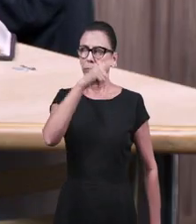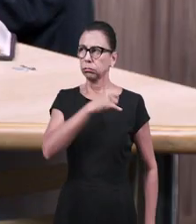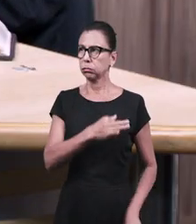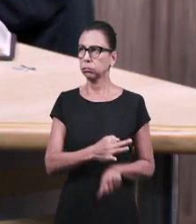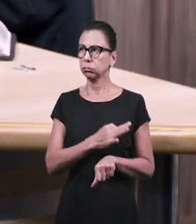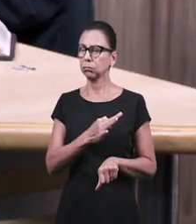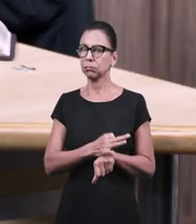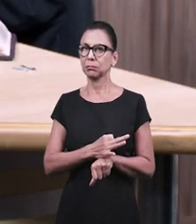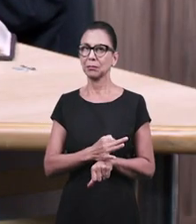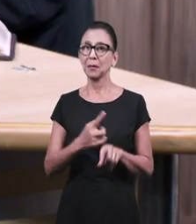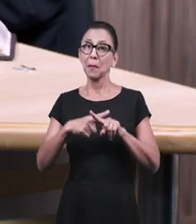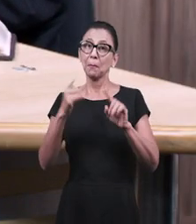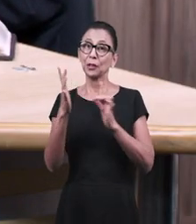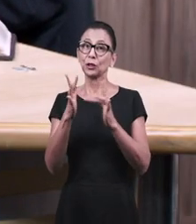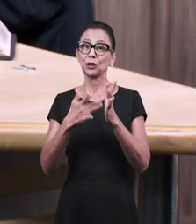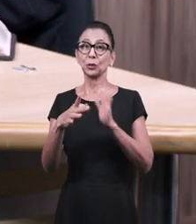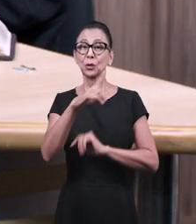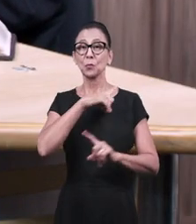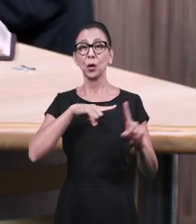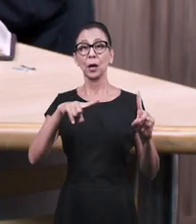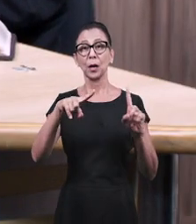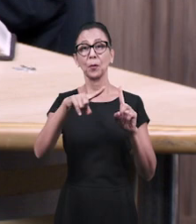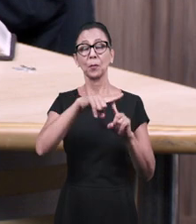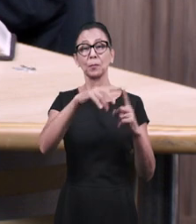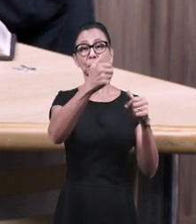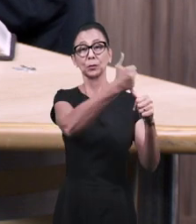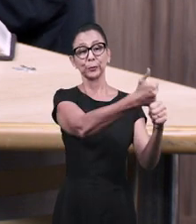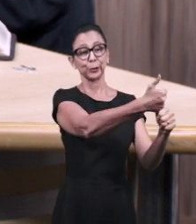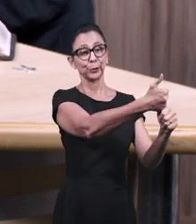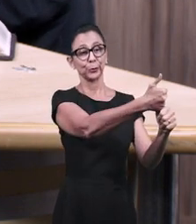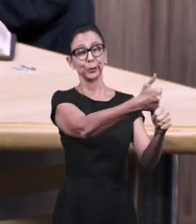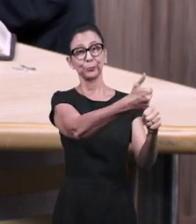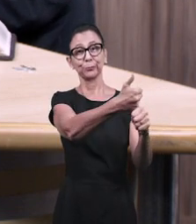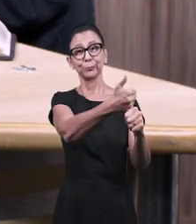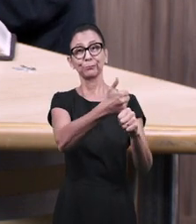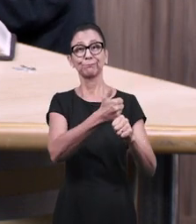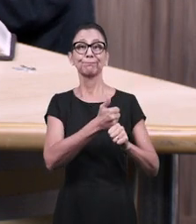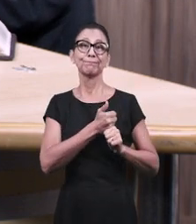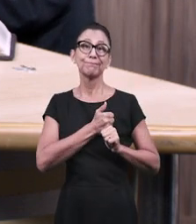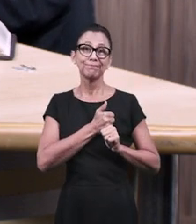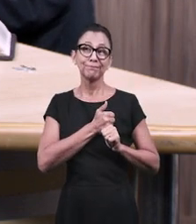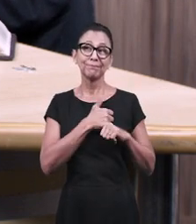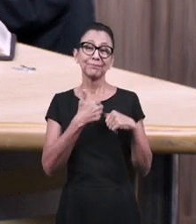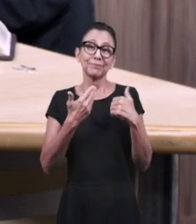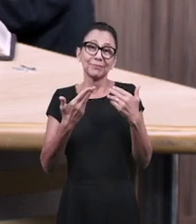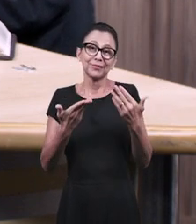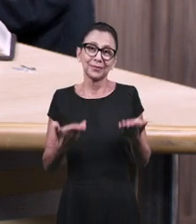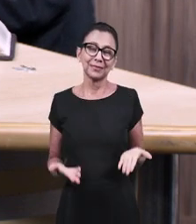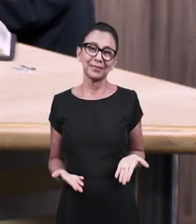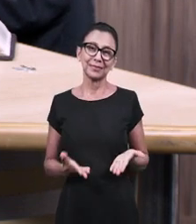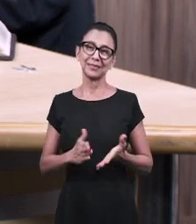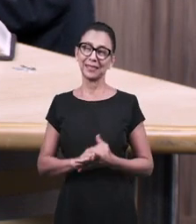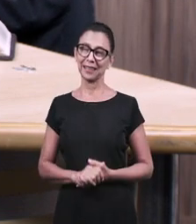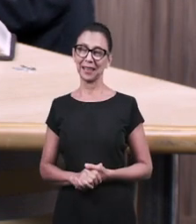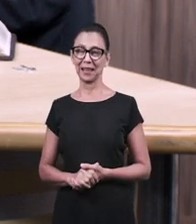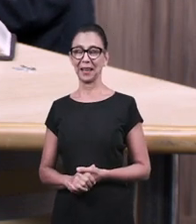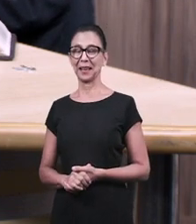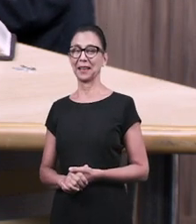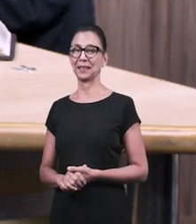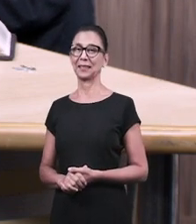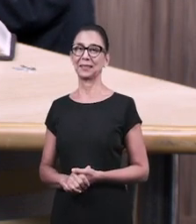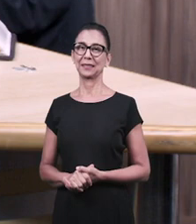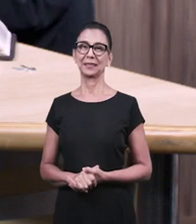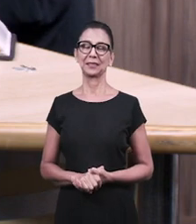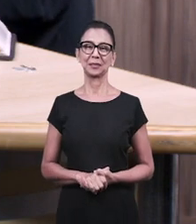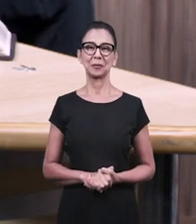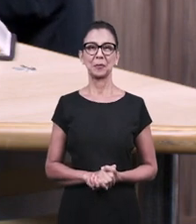E graças a Deus por isso, porque talvez se fôssemos nós, o pastor Eduardo